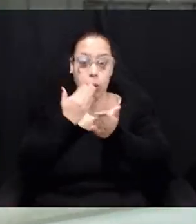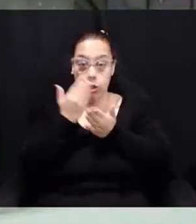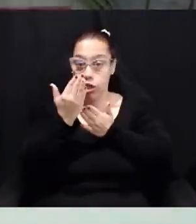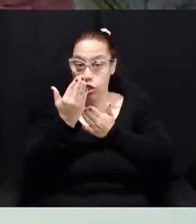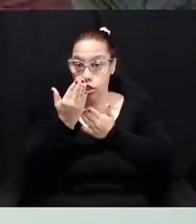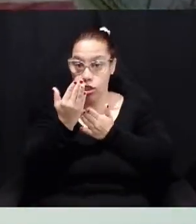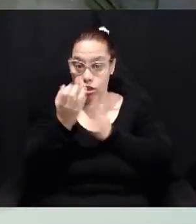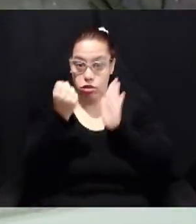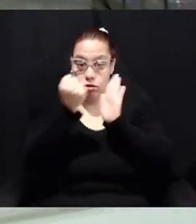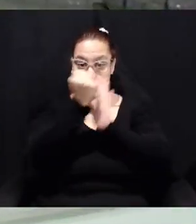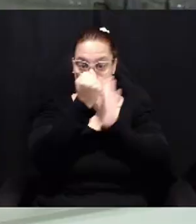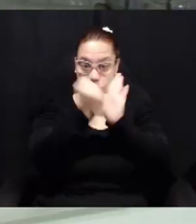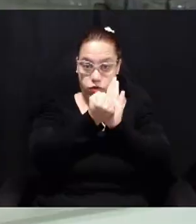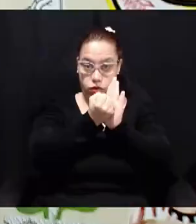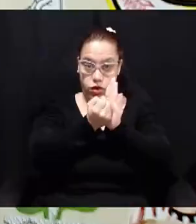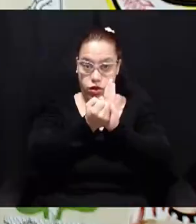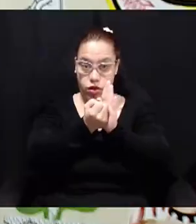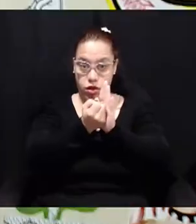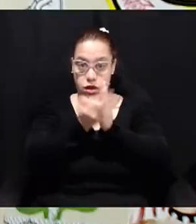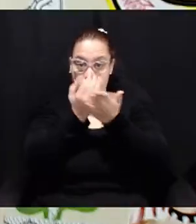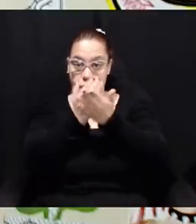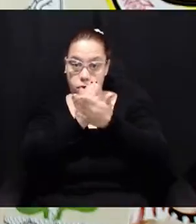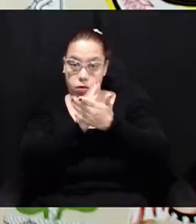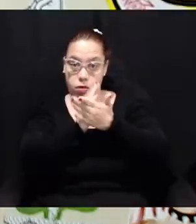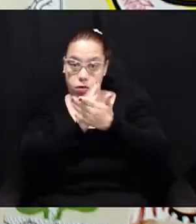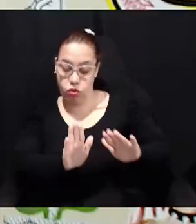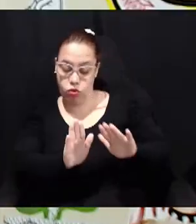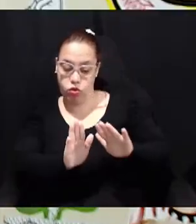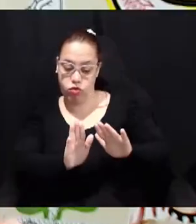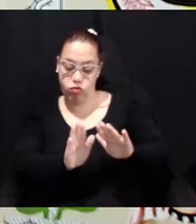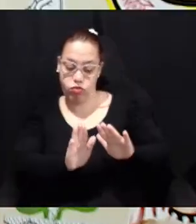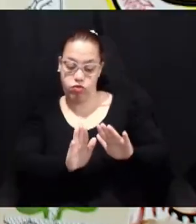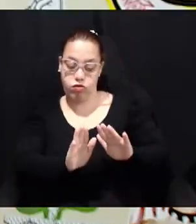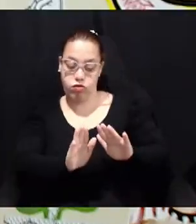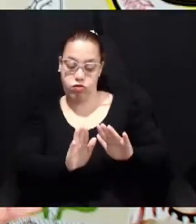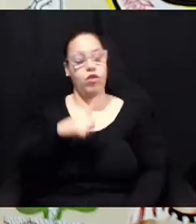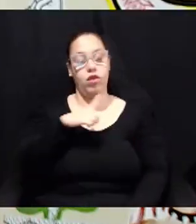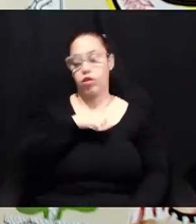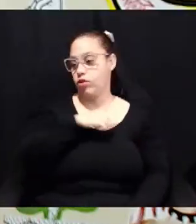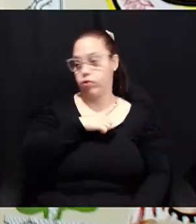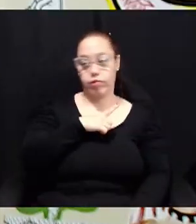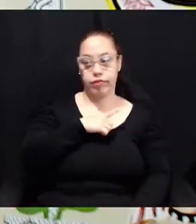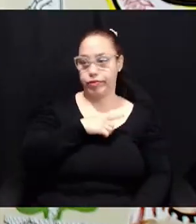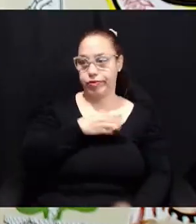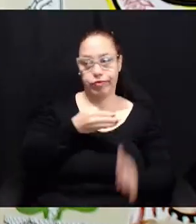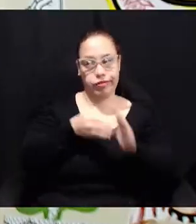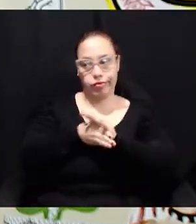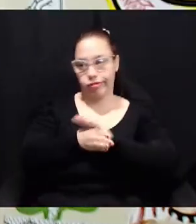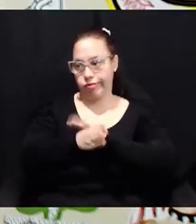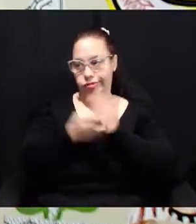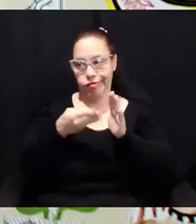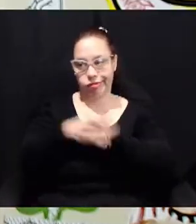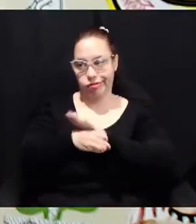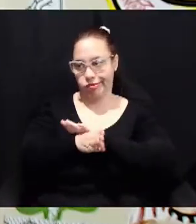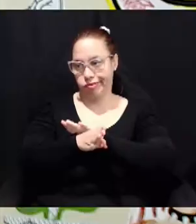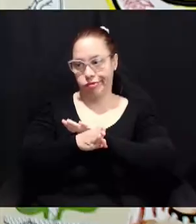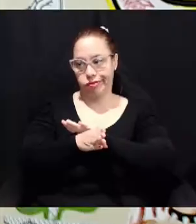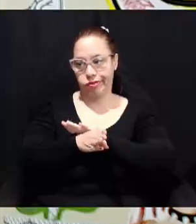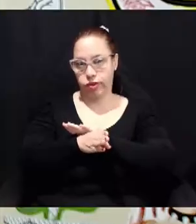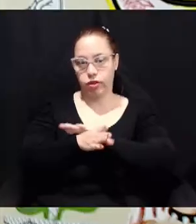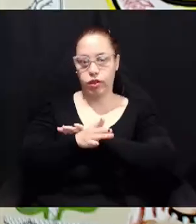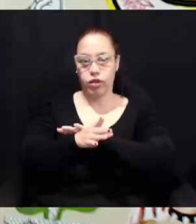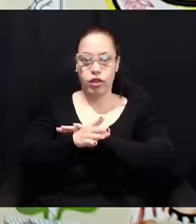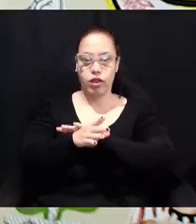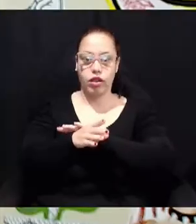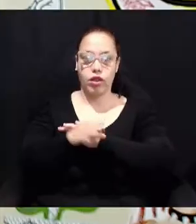publicar algo que já está pronto, né? A gente está acostumado com isso porque tem algumas editoras que trazem os